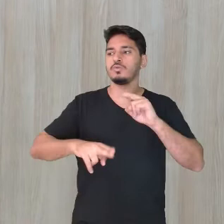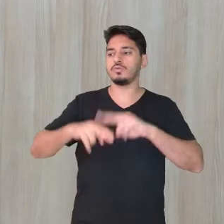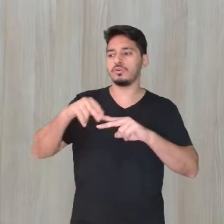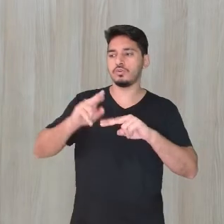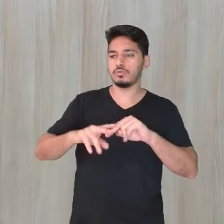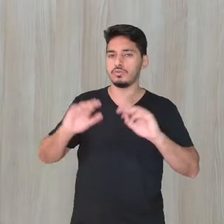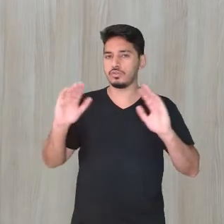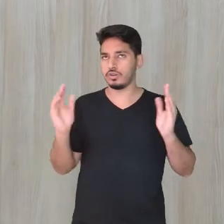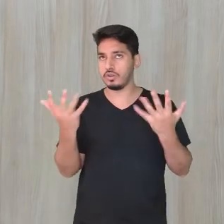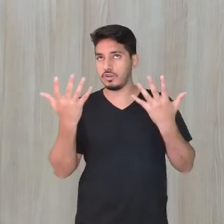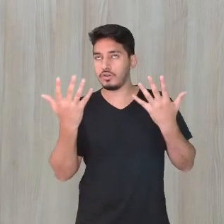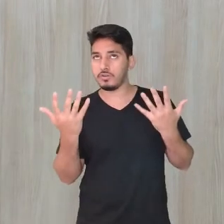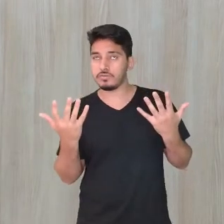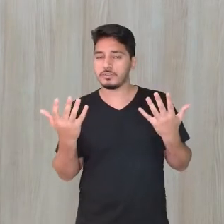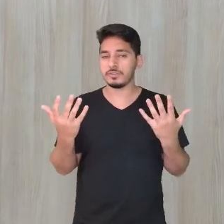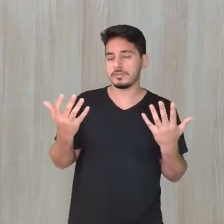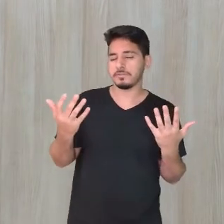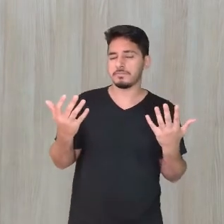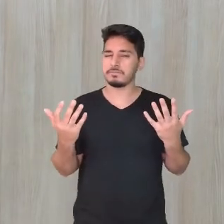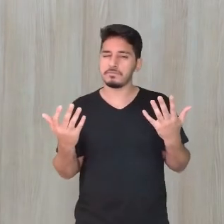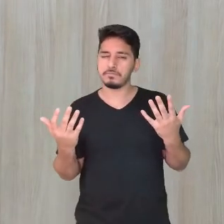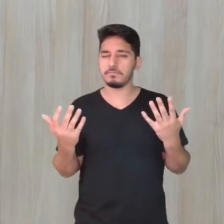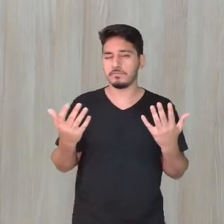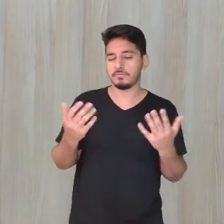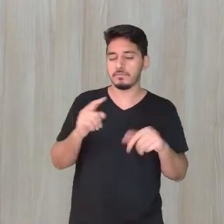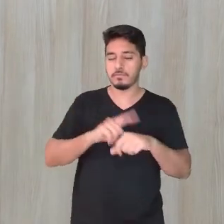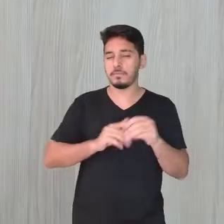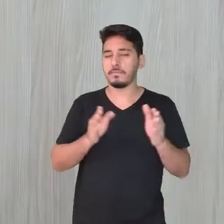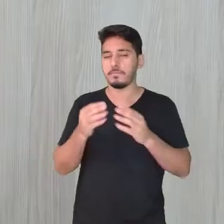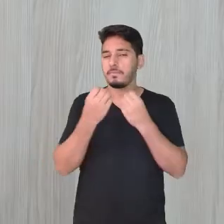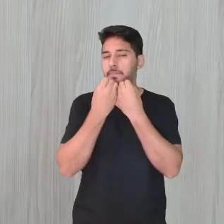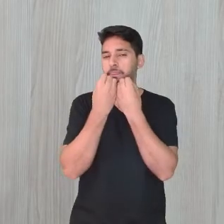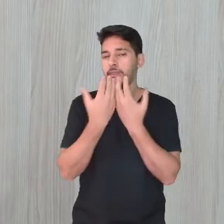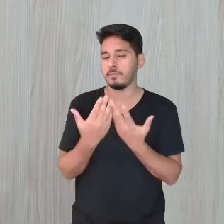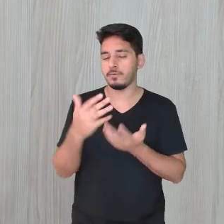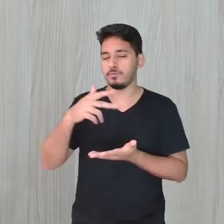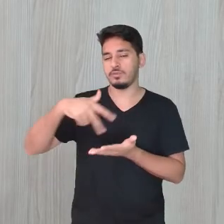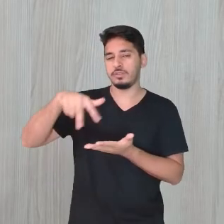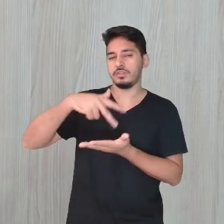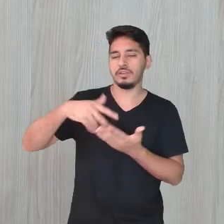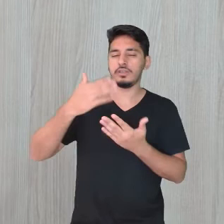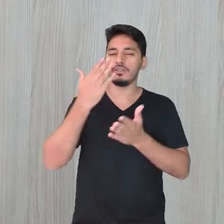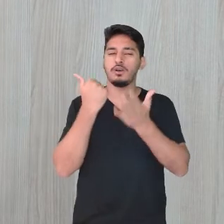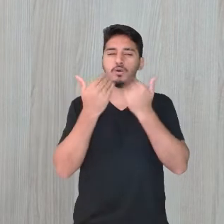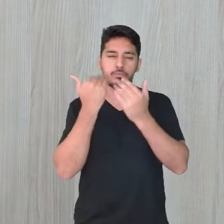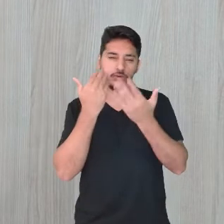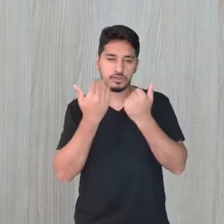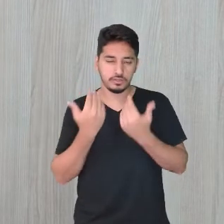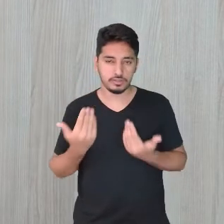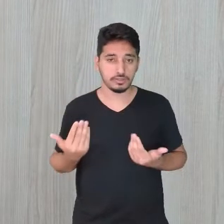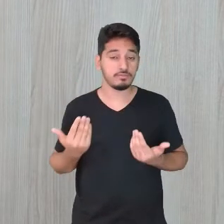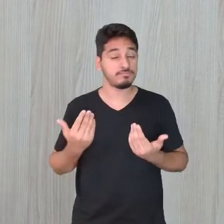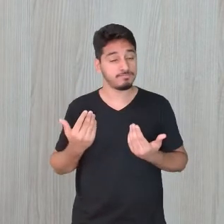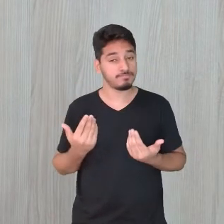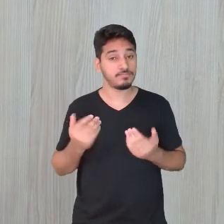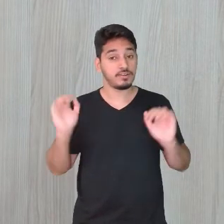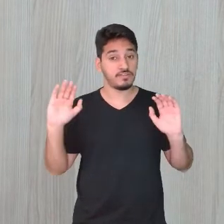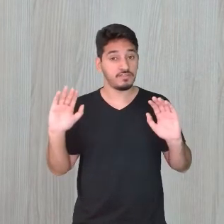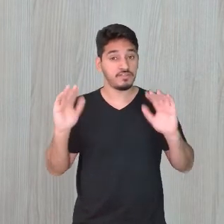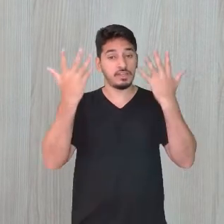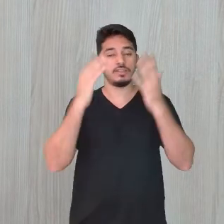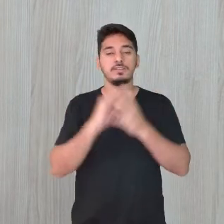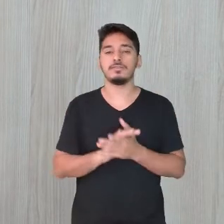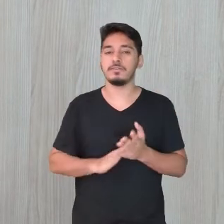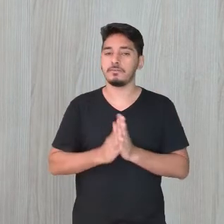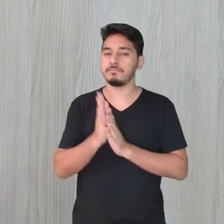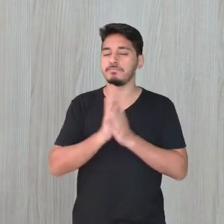né, professora Adriana? Oh, época maravilhosa, De dança, de Viviane. comida, de Verdade. festa,